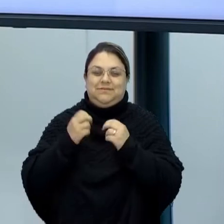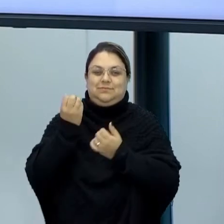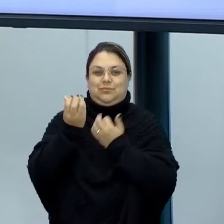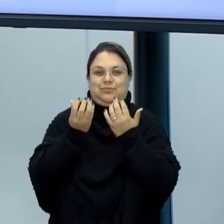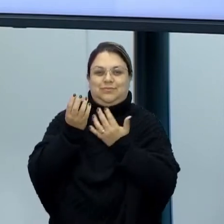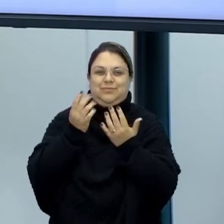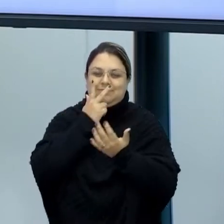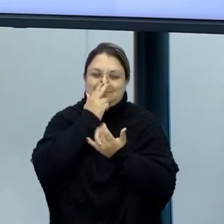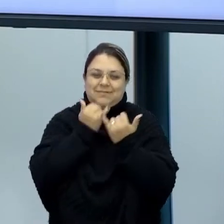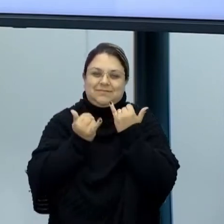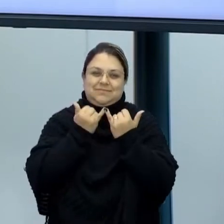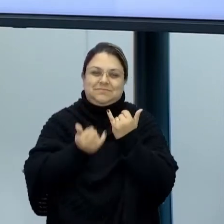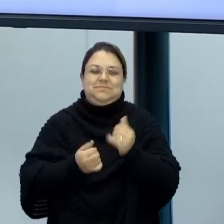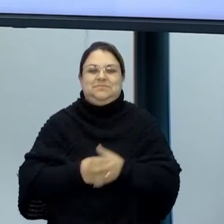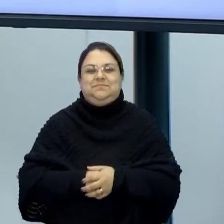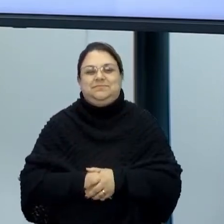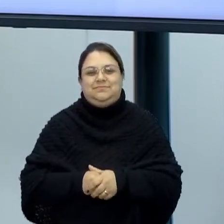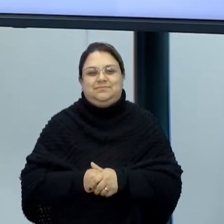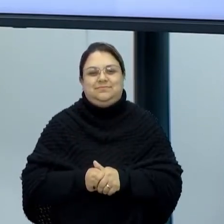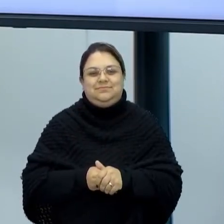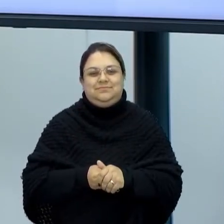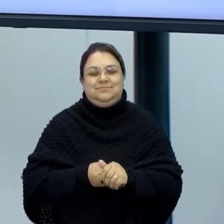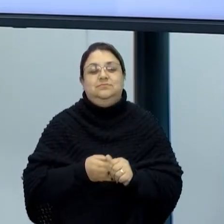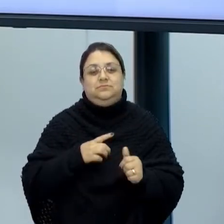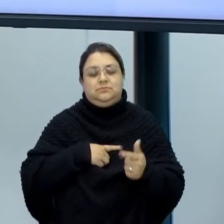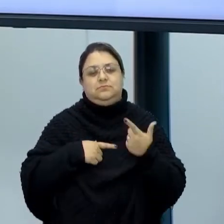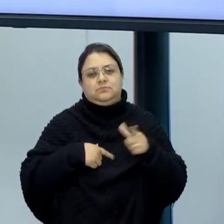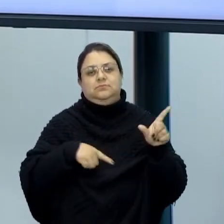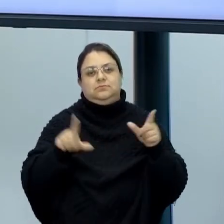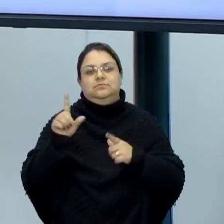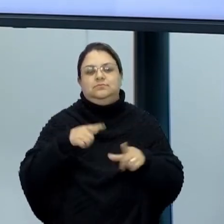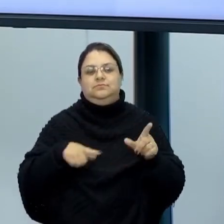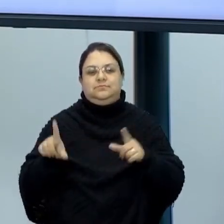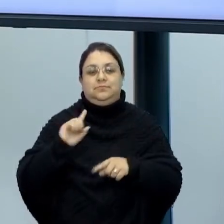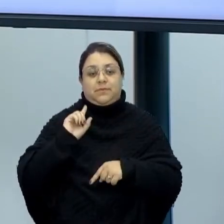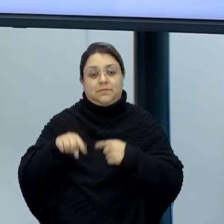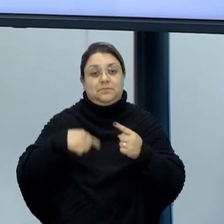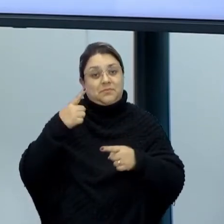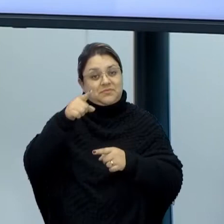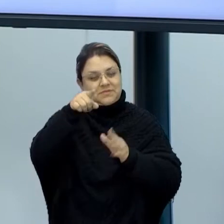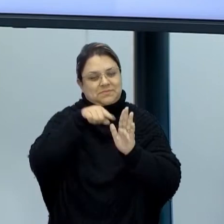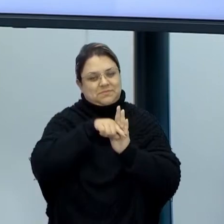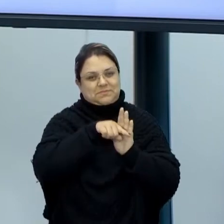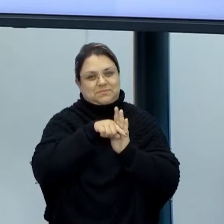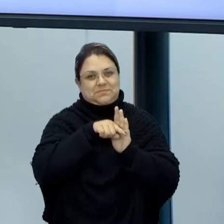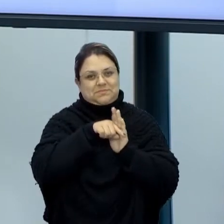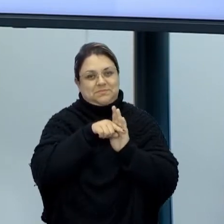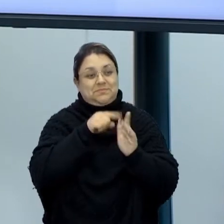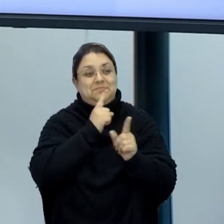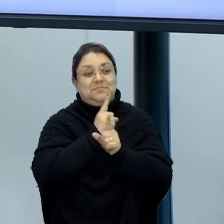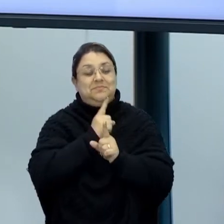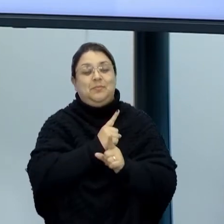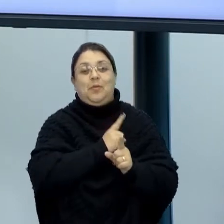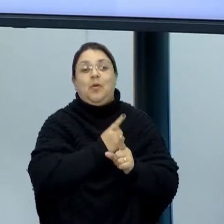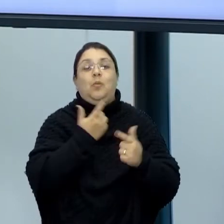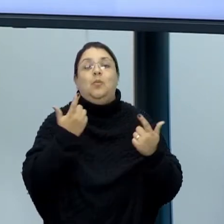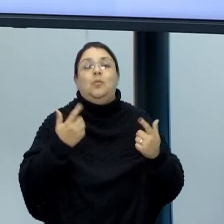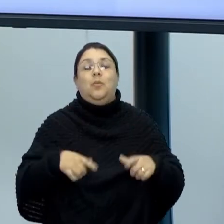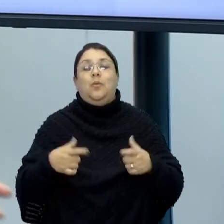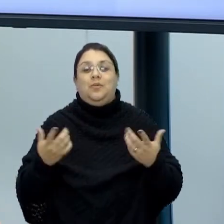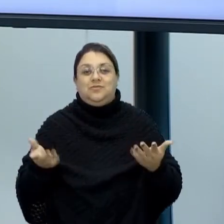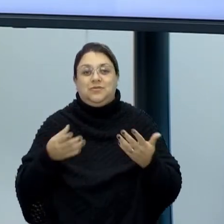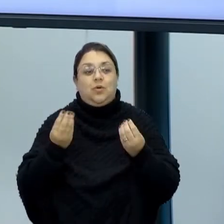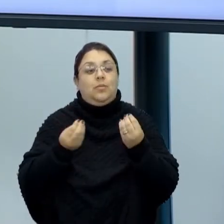lâmpada incandescente, tá? Acontece com outras também, mas aí eu vou deixar para vocês pesquisarem como funciona